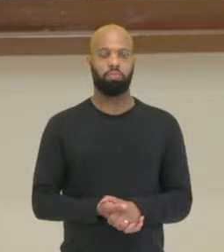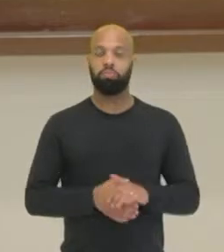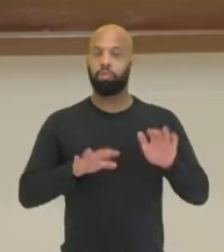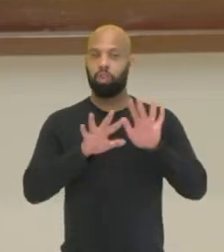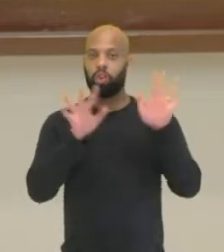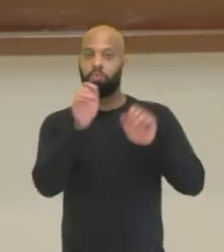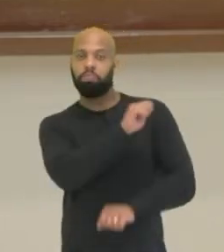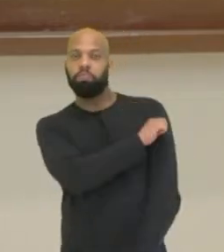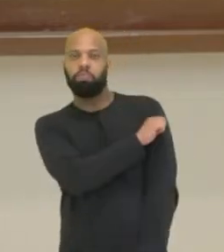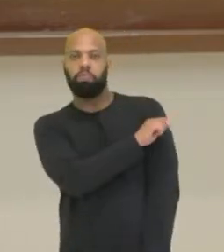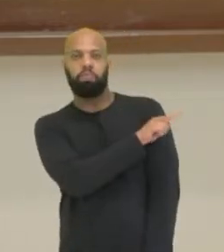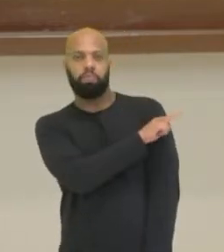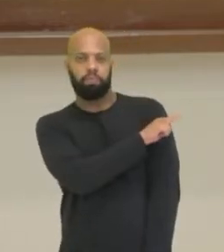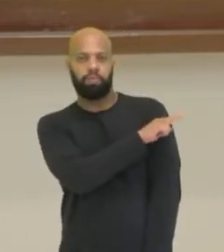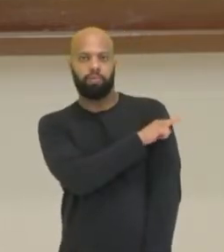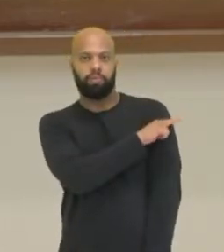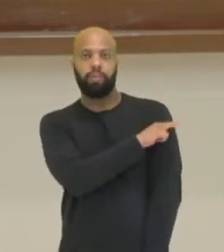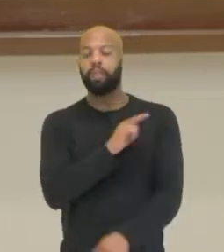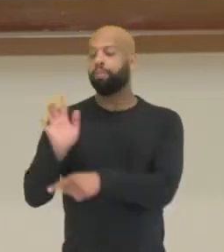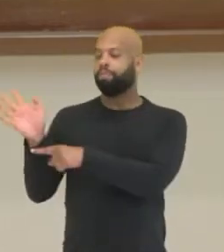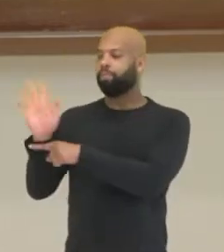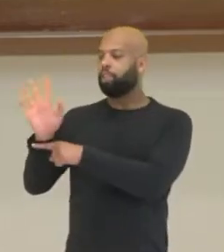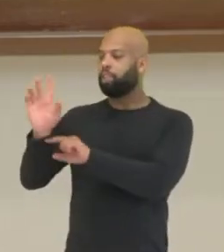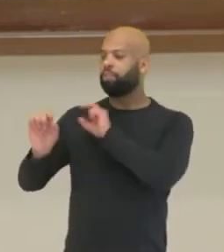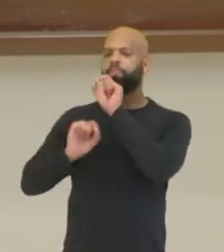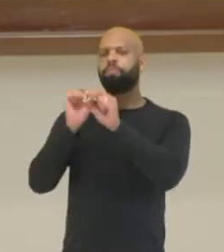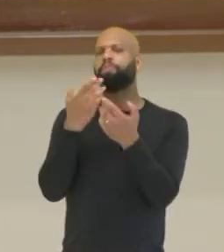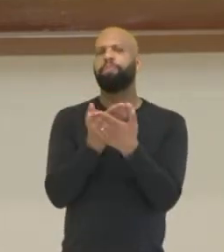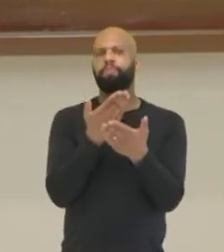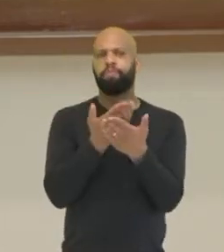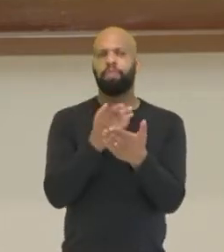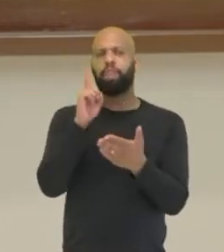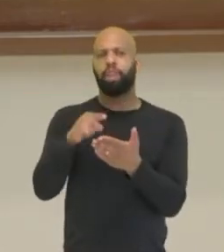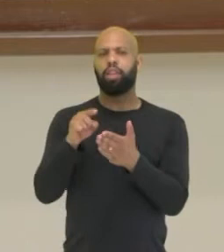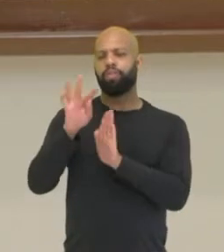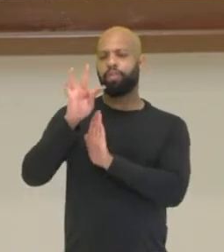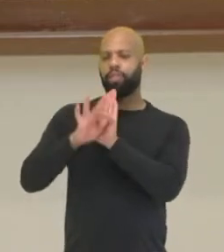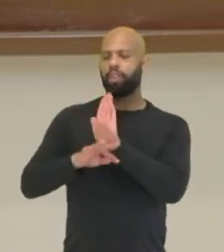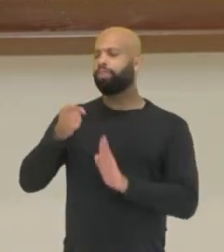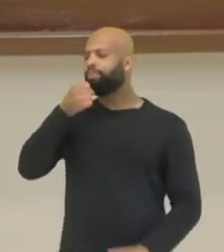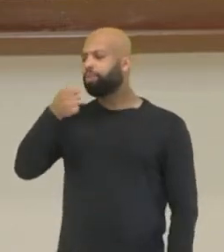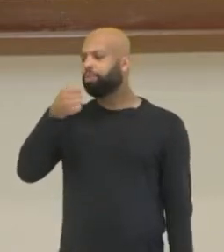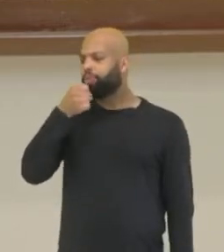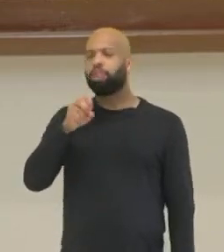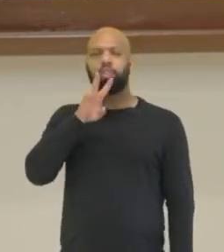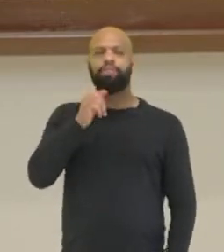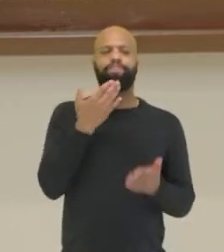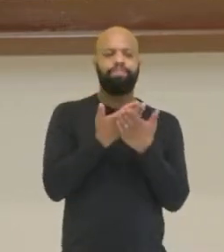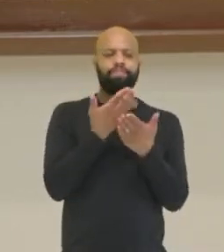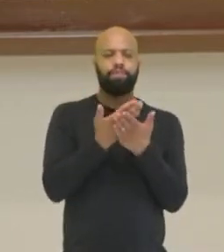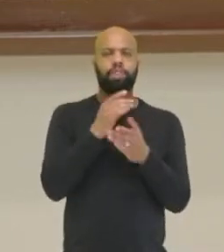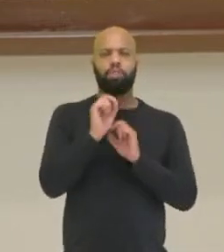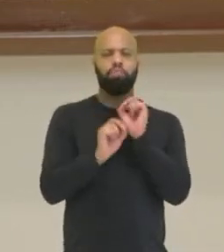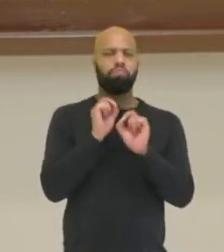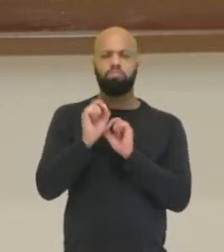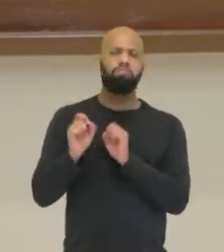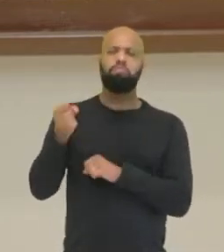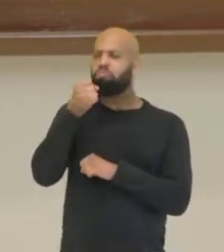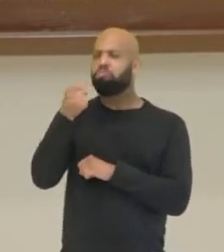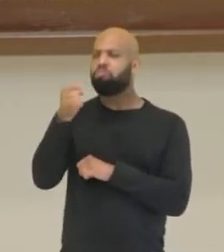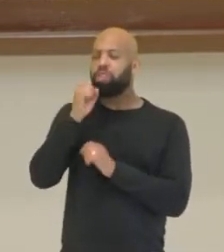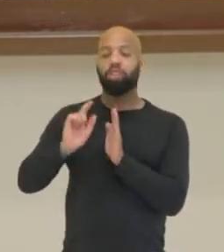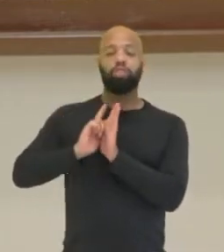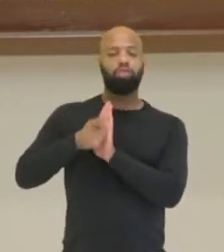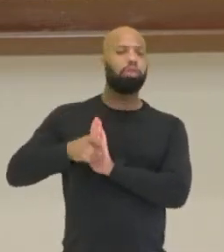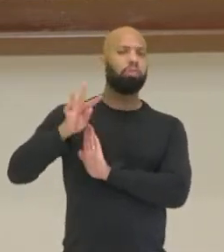Olá, estudantes do 7º ano. Neste vídeo vamos falar sobre reportagem. Vamos estudar um pouquinho da reportagem enquanto